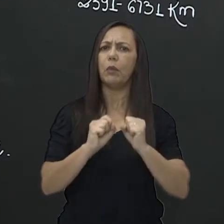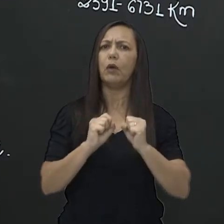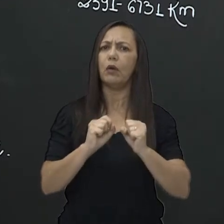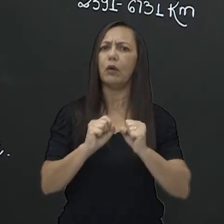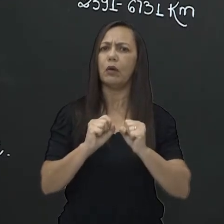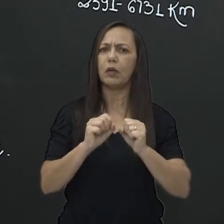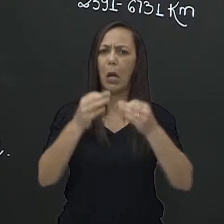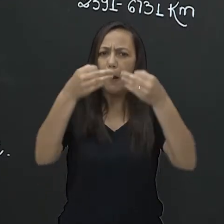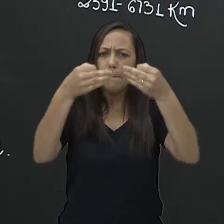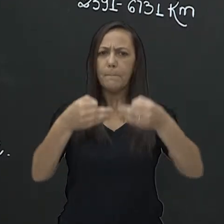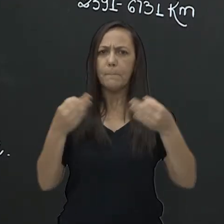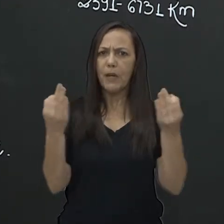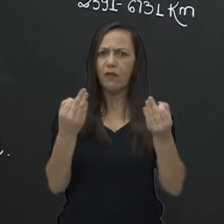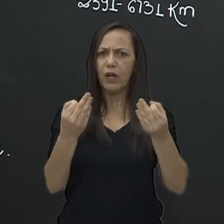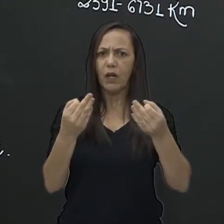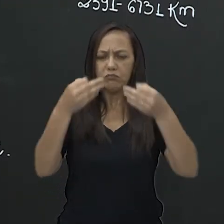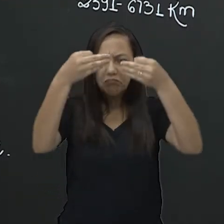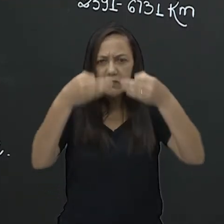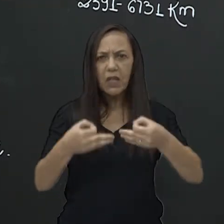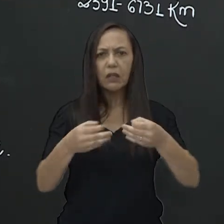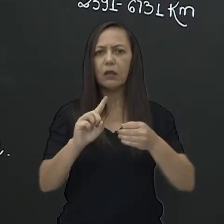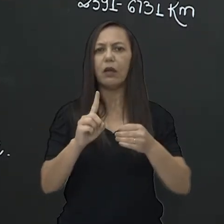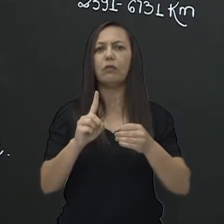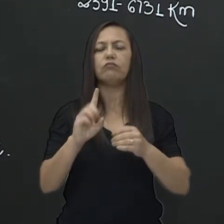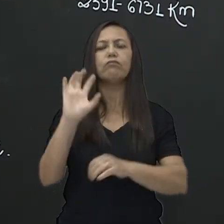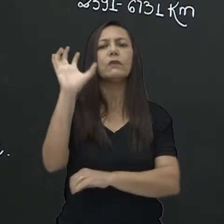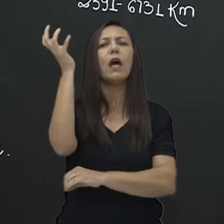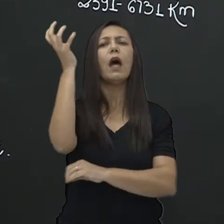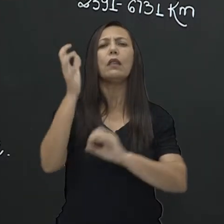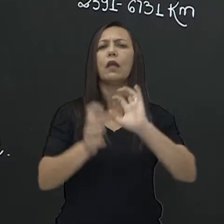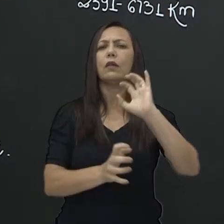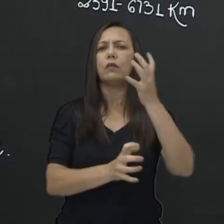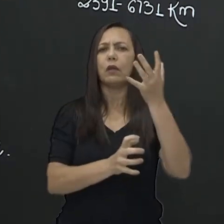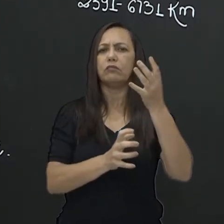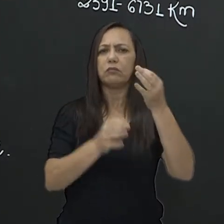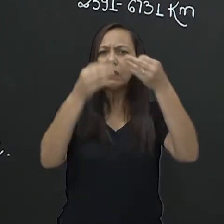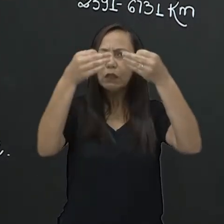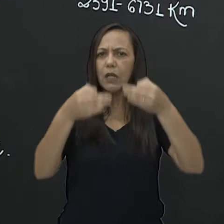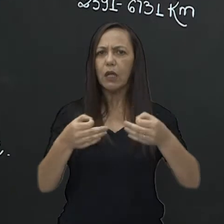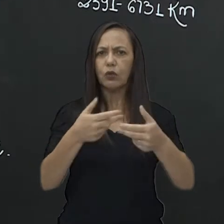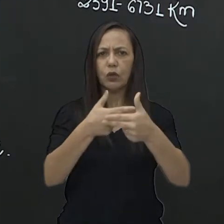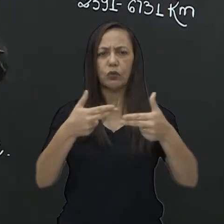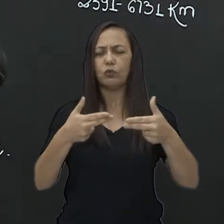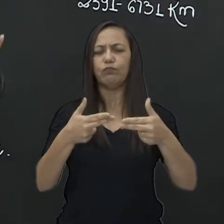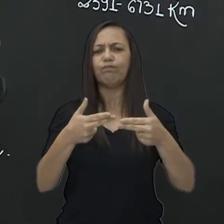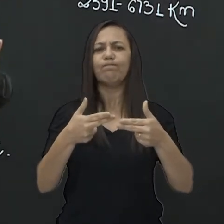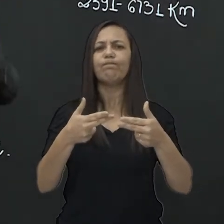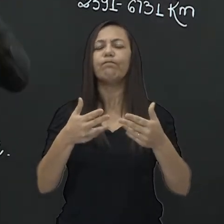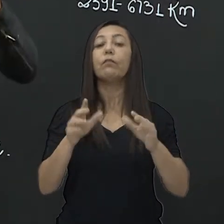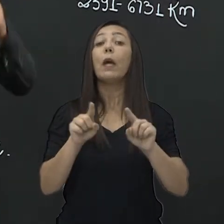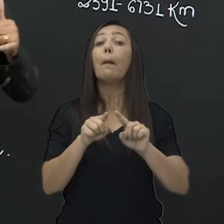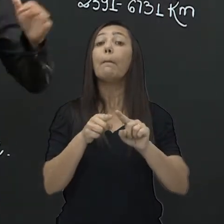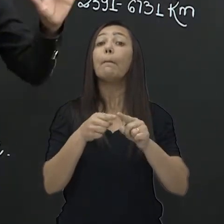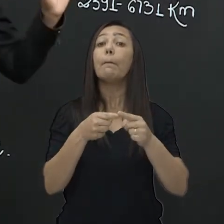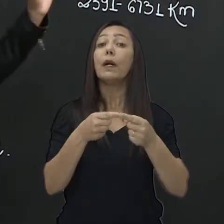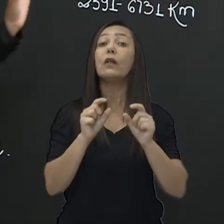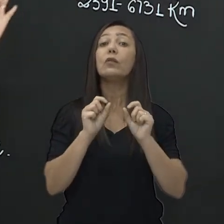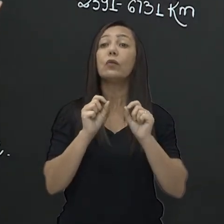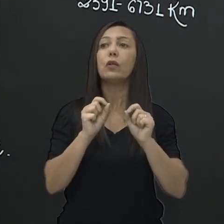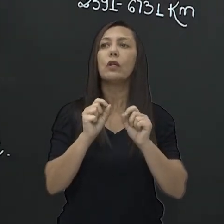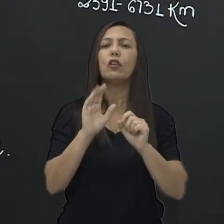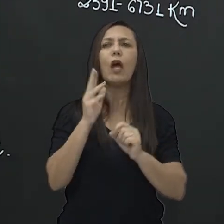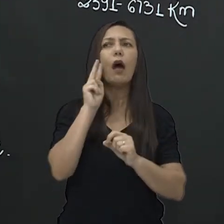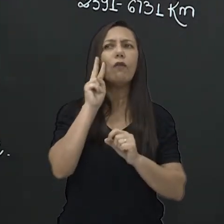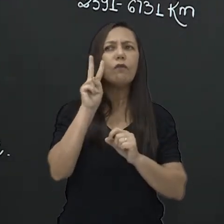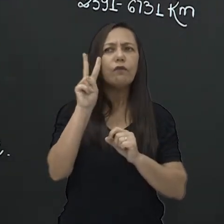coisa perfeitamente exata. Na natureza, nada é perfeitamente exato, né? Mas, legal, eu já dei uma